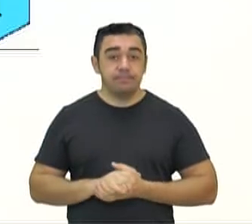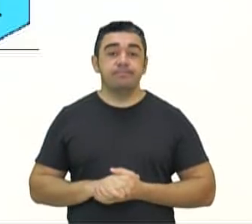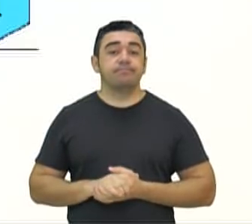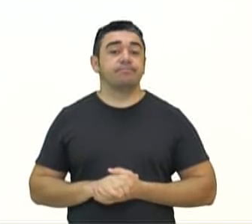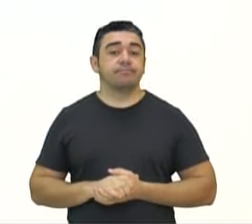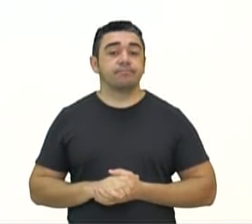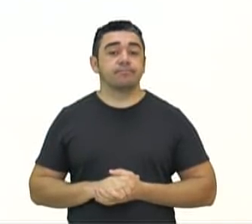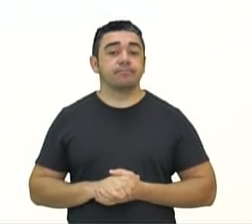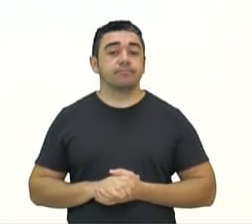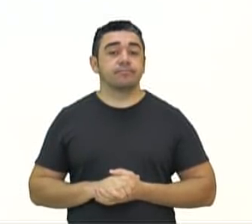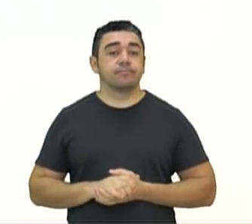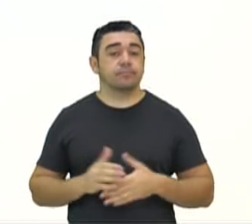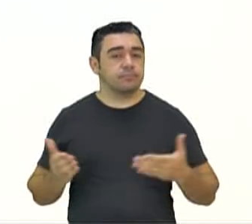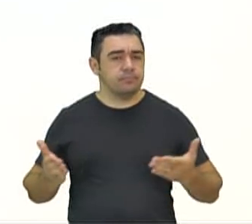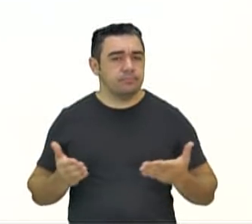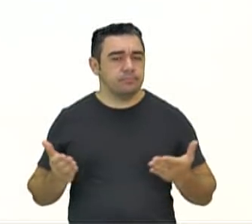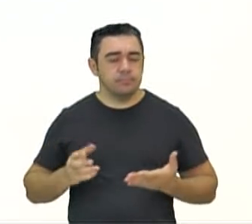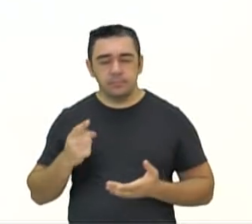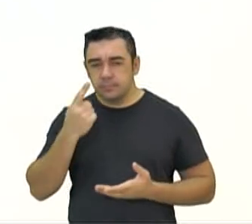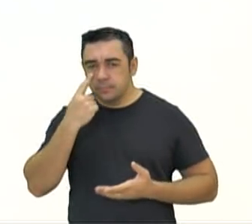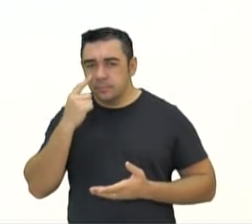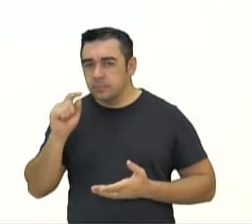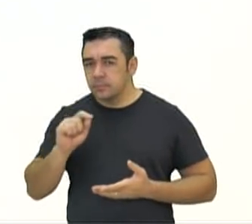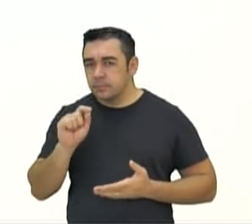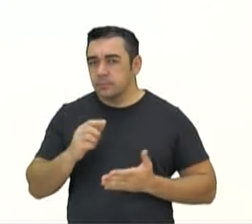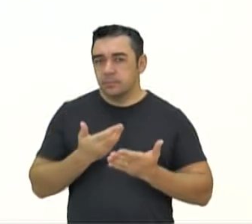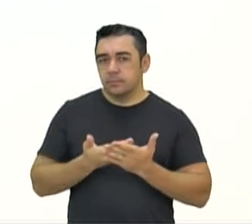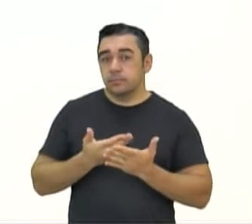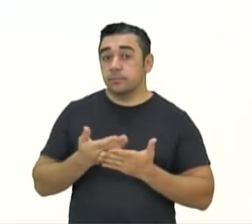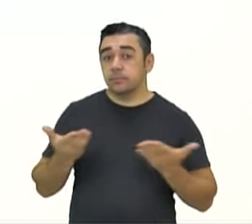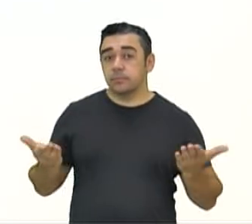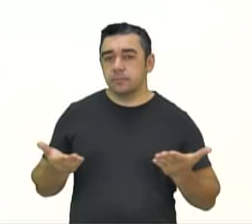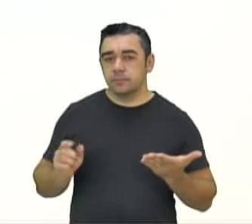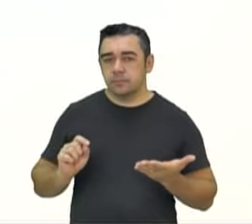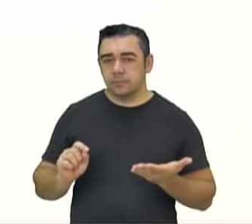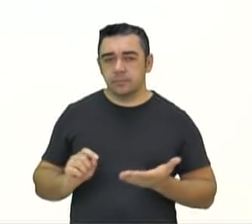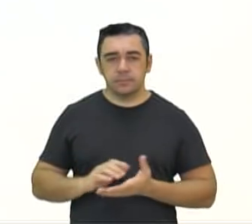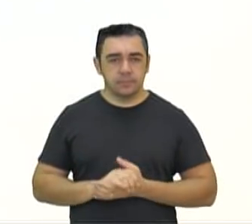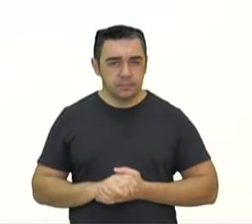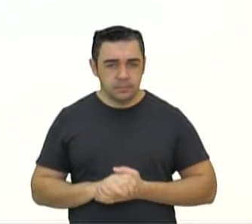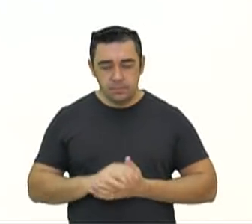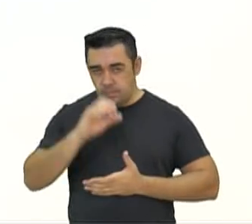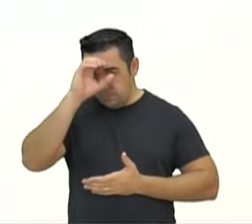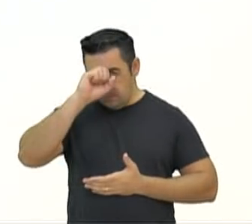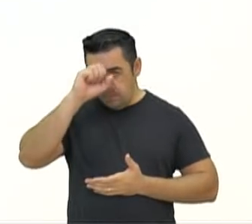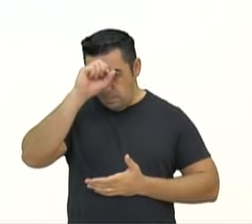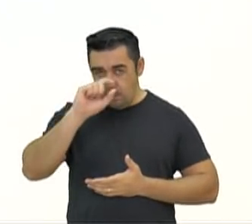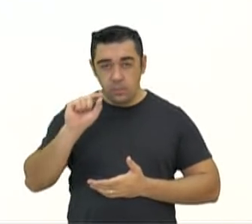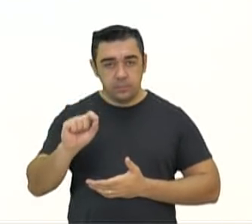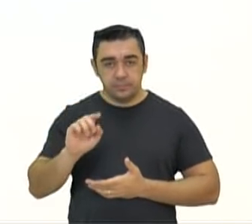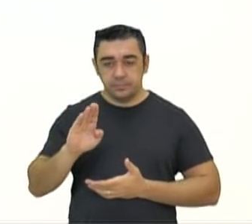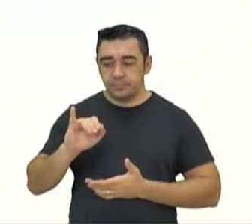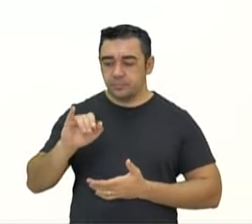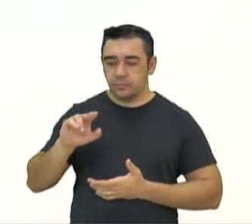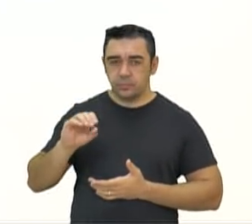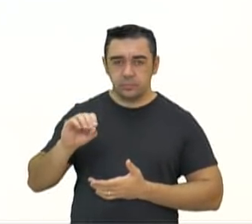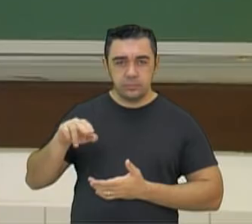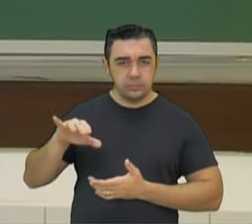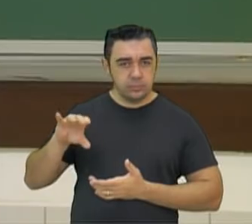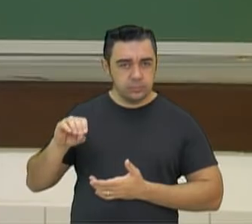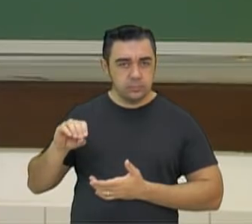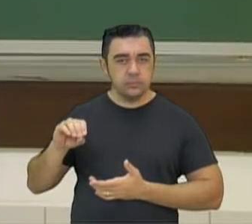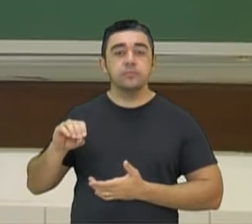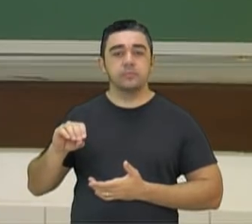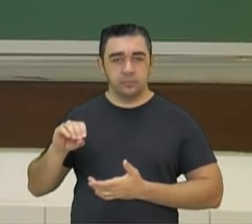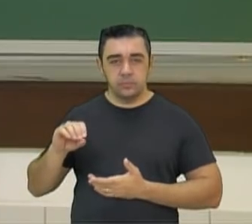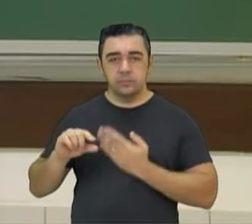E agora, nesta aula, nós vamos aprender sobre o binômio de Newton